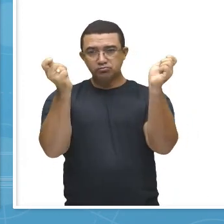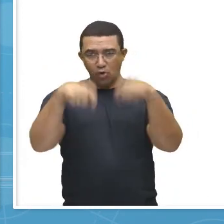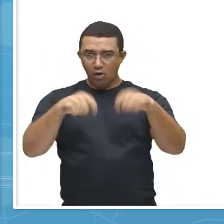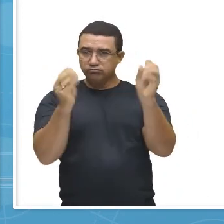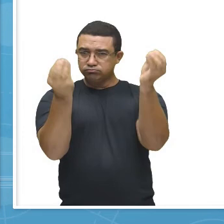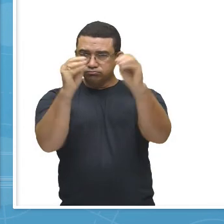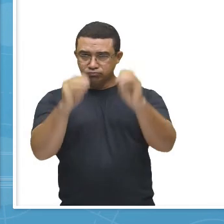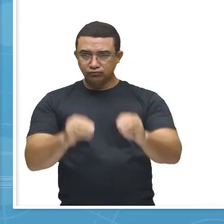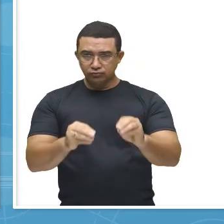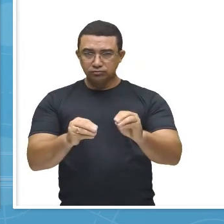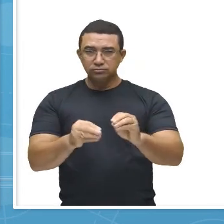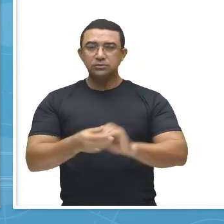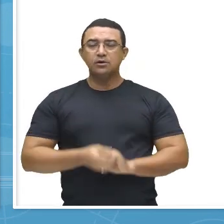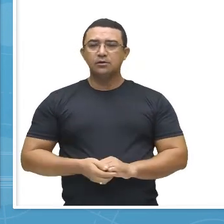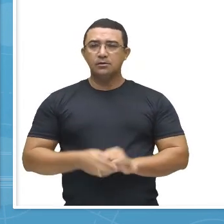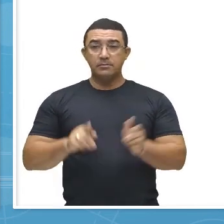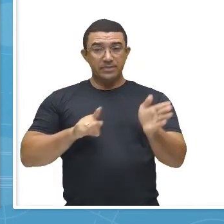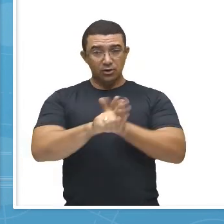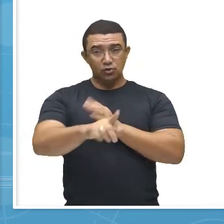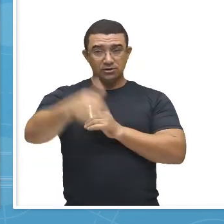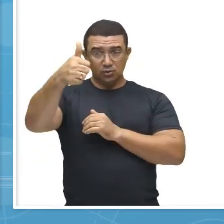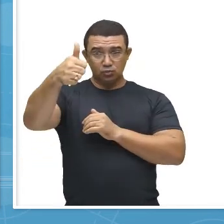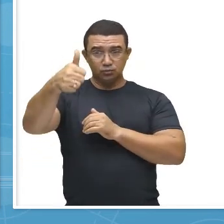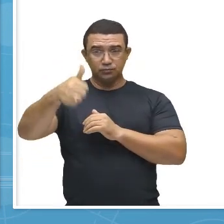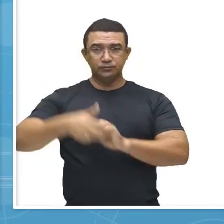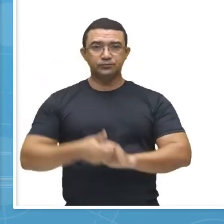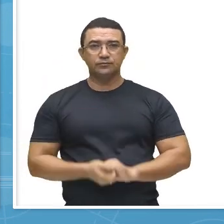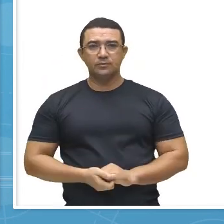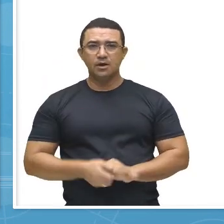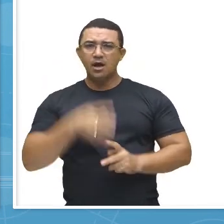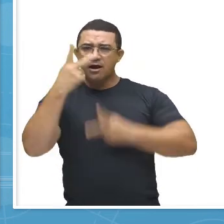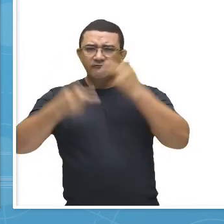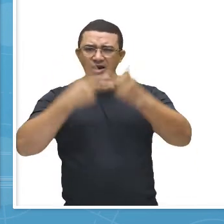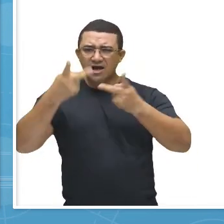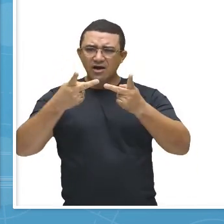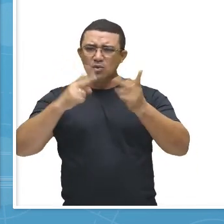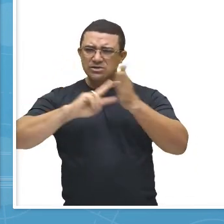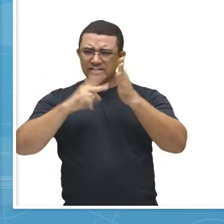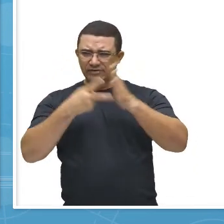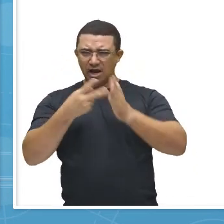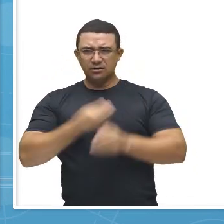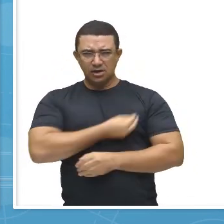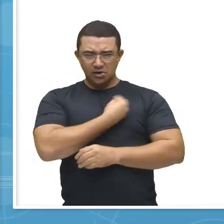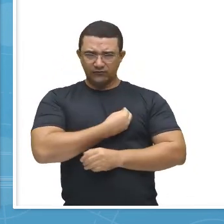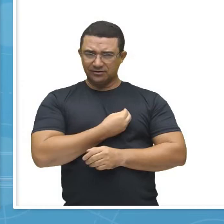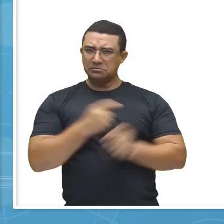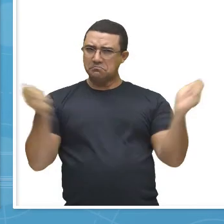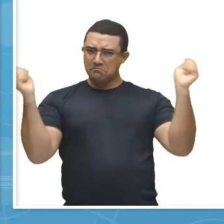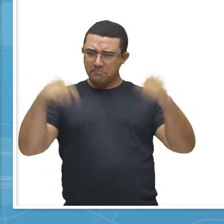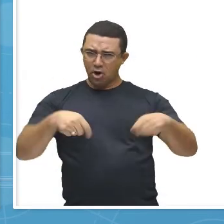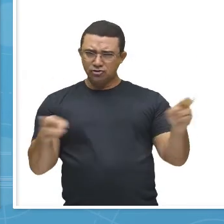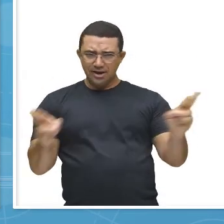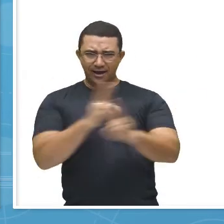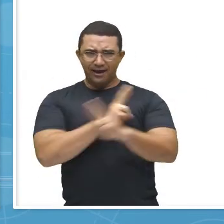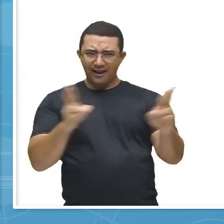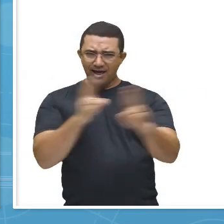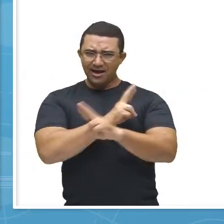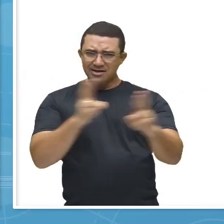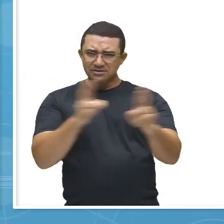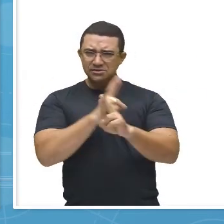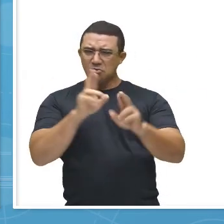muita atenção. Vamos lá, questão número 1. Ao falar sobre o sentido da vida, podemos relacionar este tema com